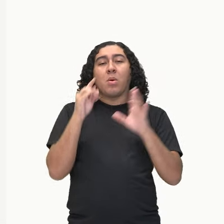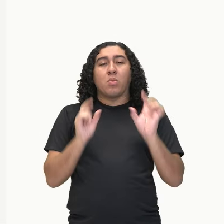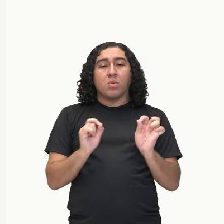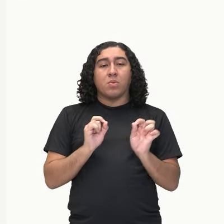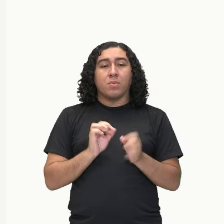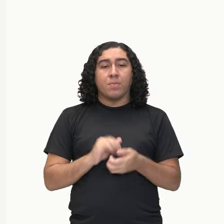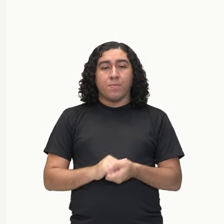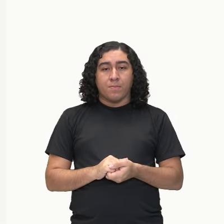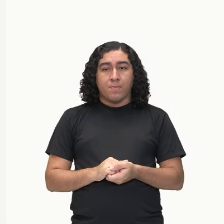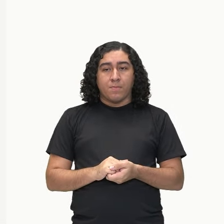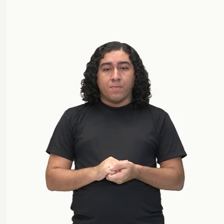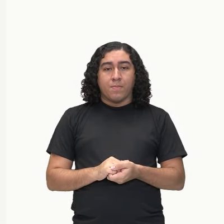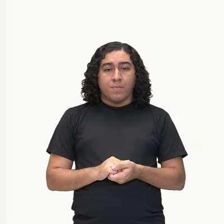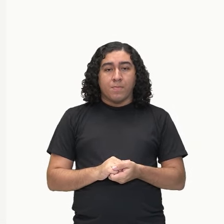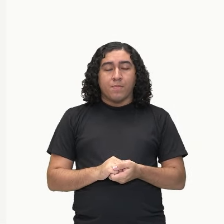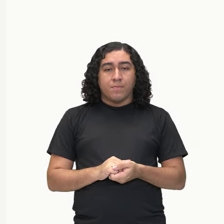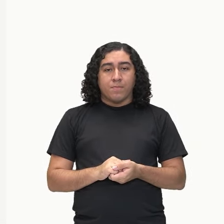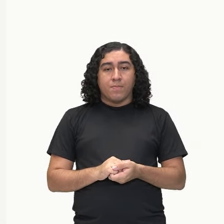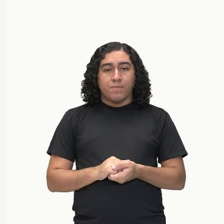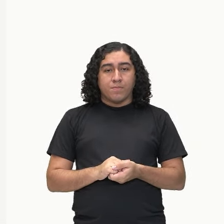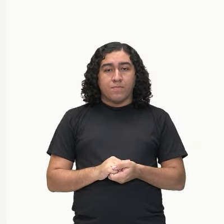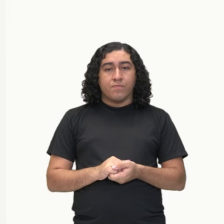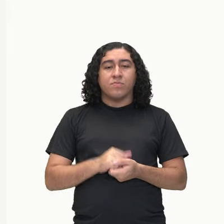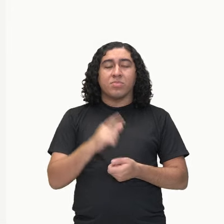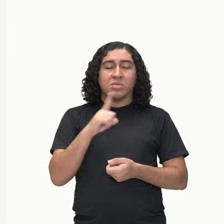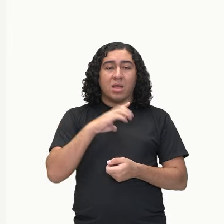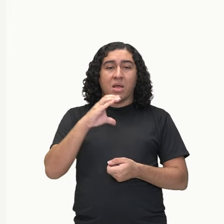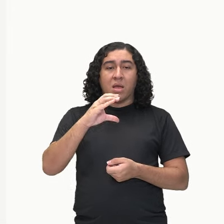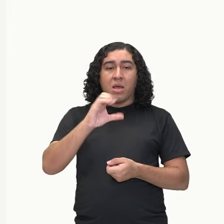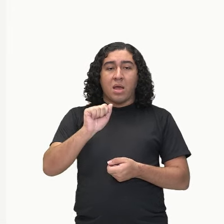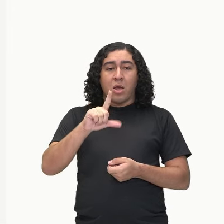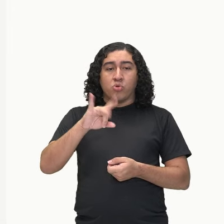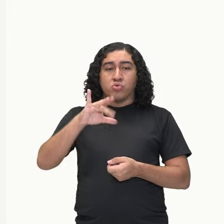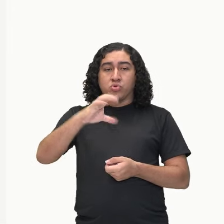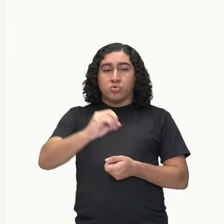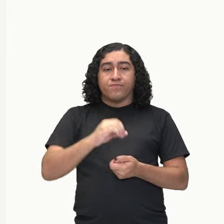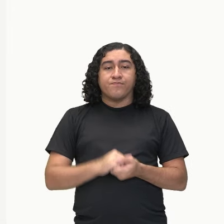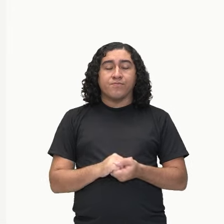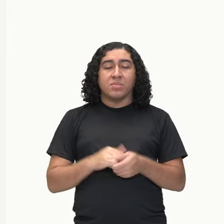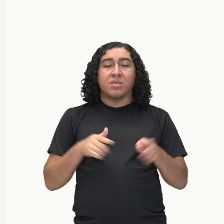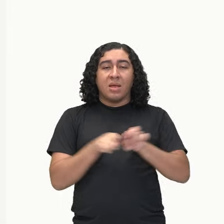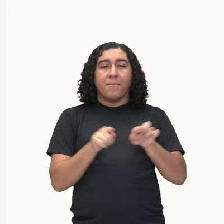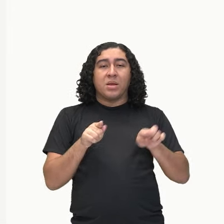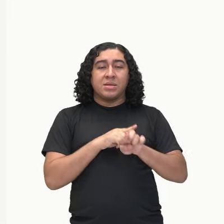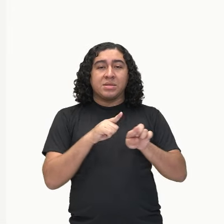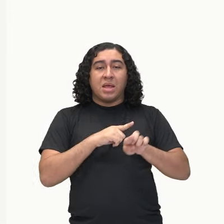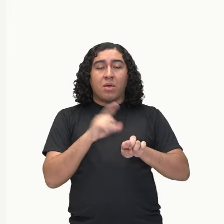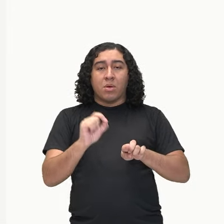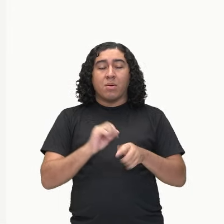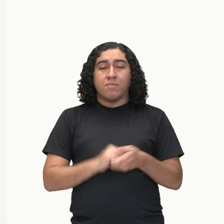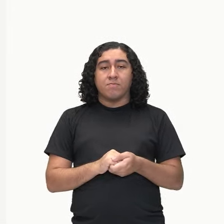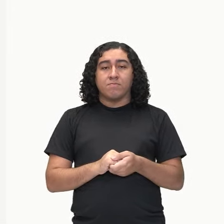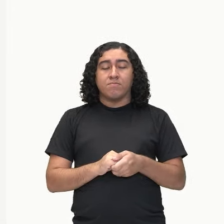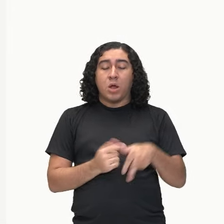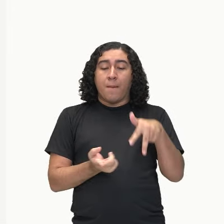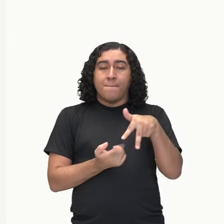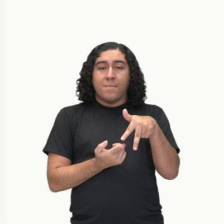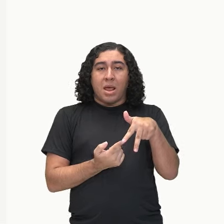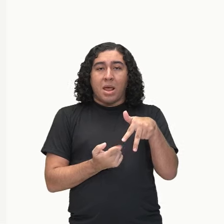predominantemente carbonato de cálcio. E eles possuem também um pé muscular, que